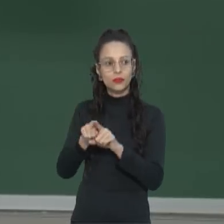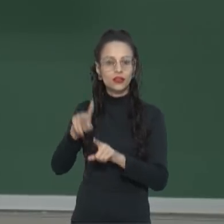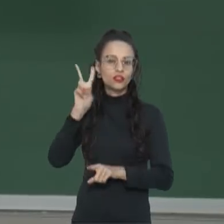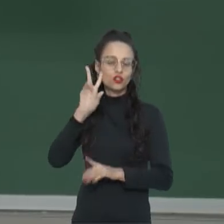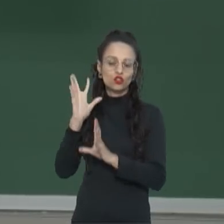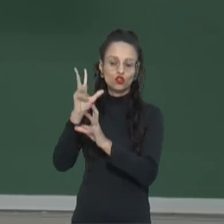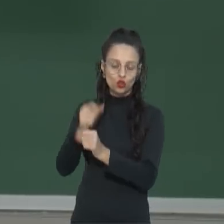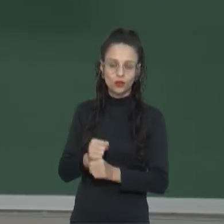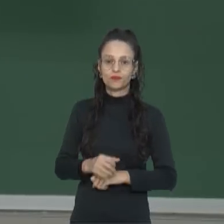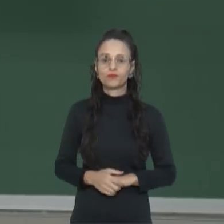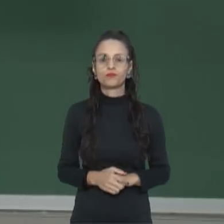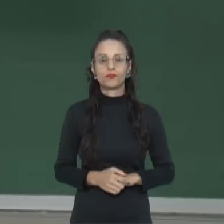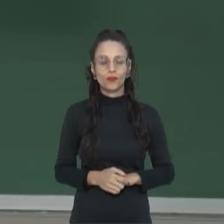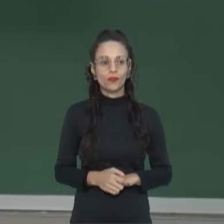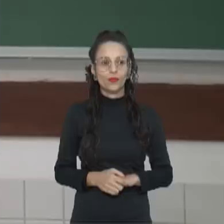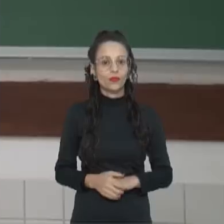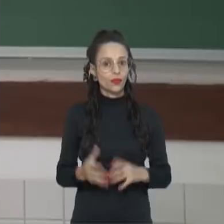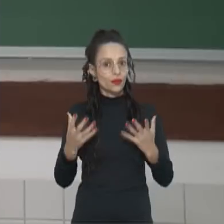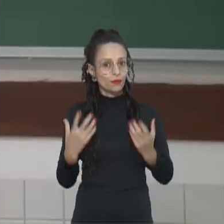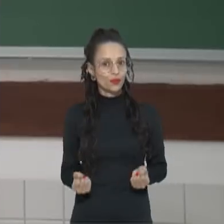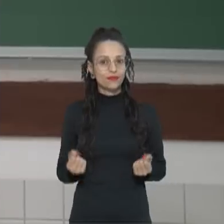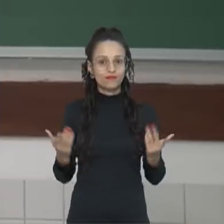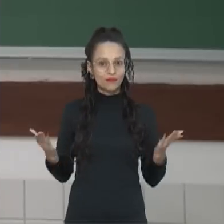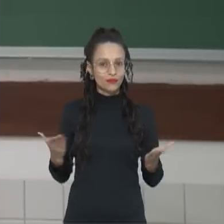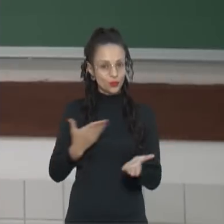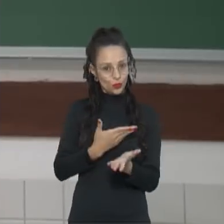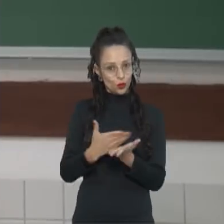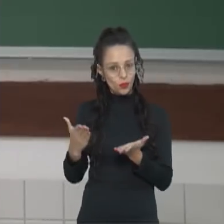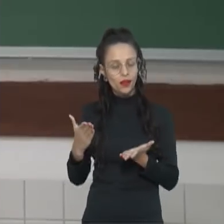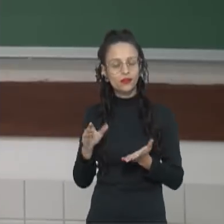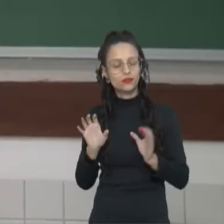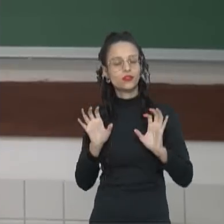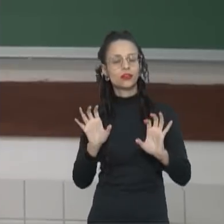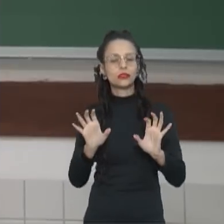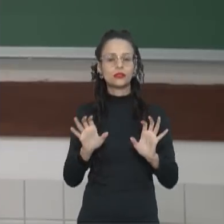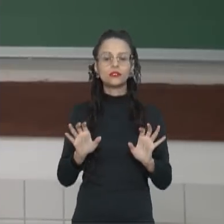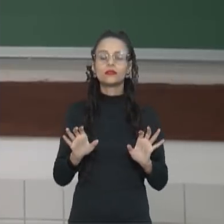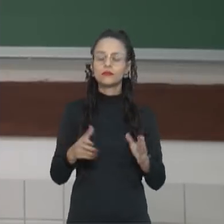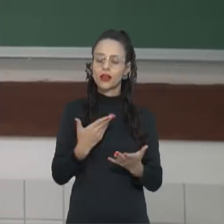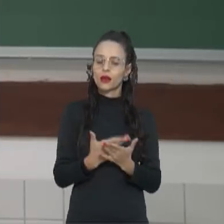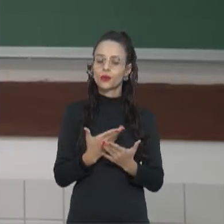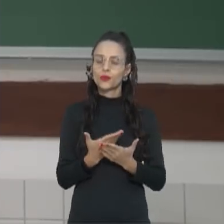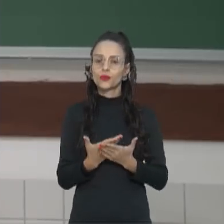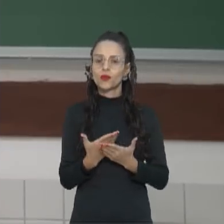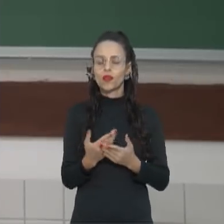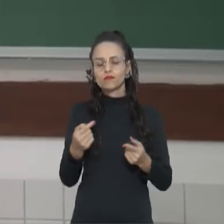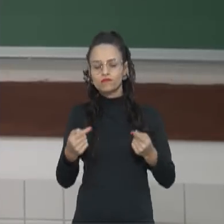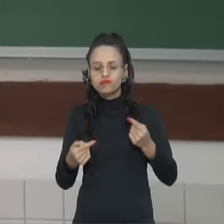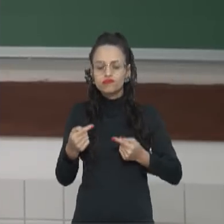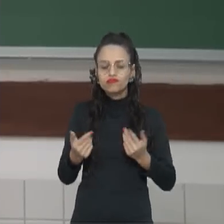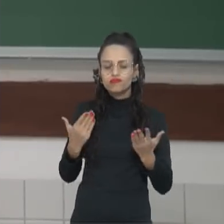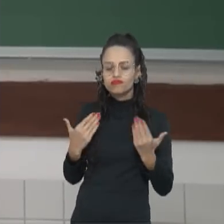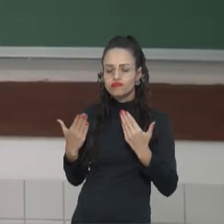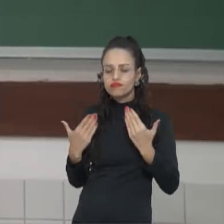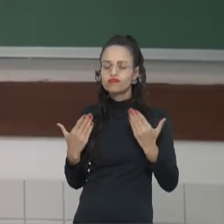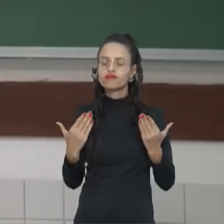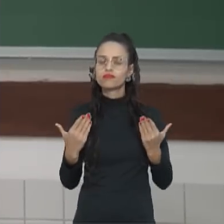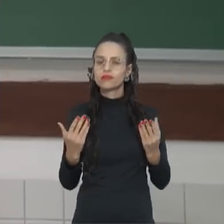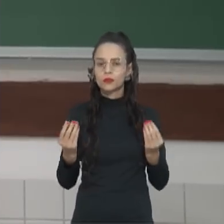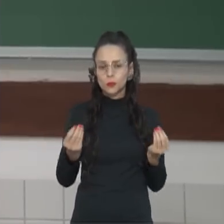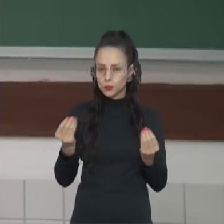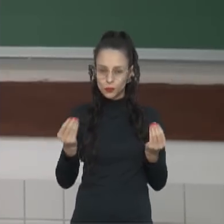língua. Bom, a gente sempre começa a discutir, começamos a nossa aula discutindo,